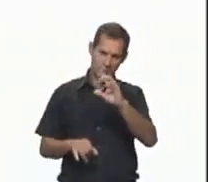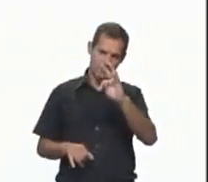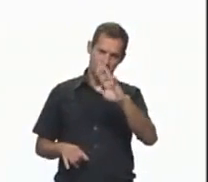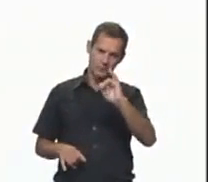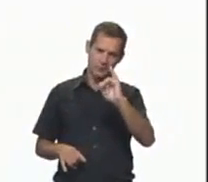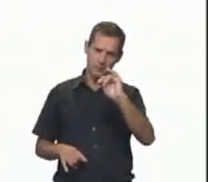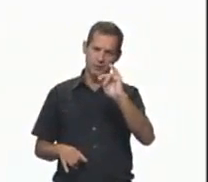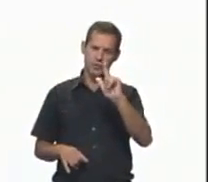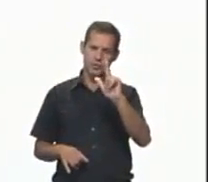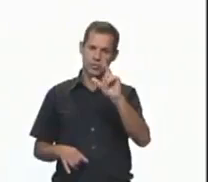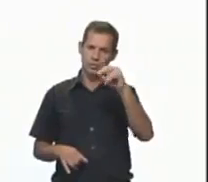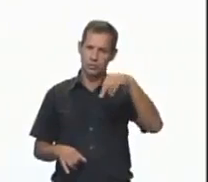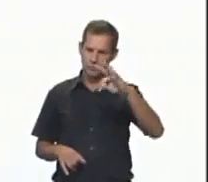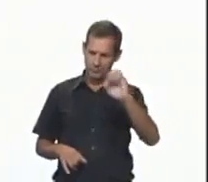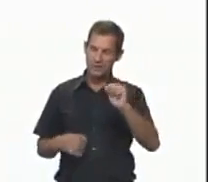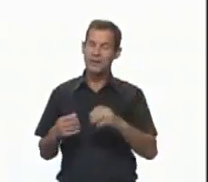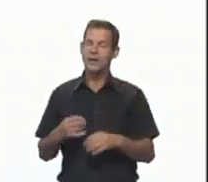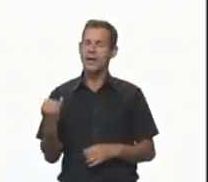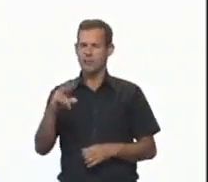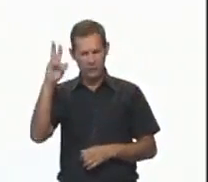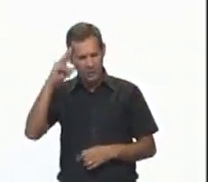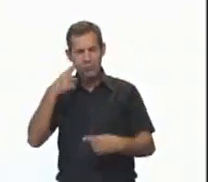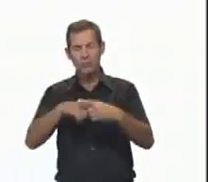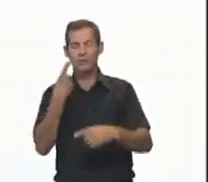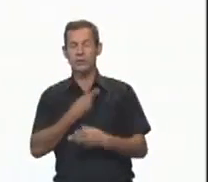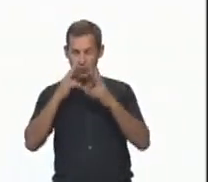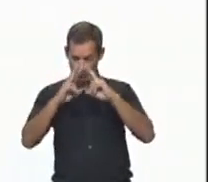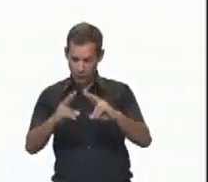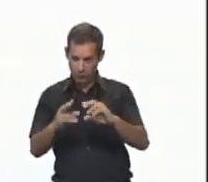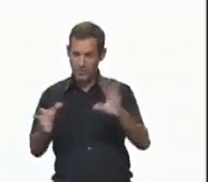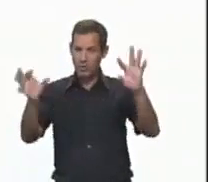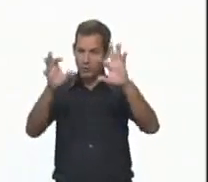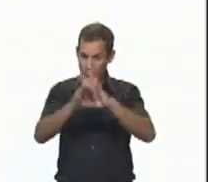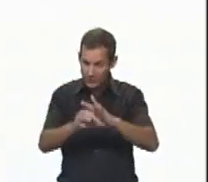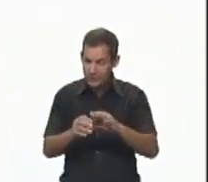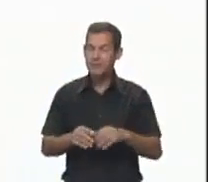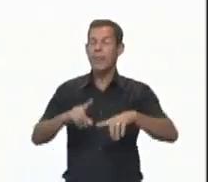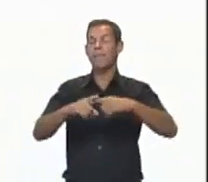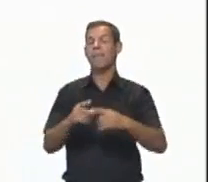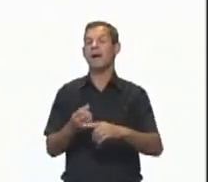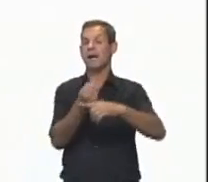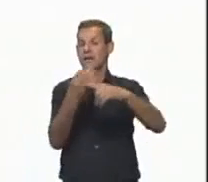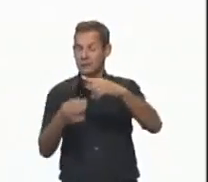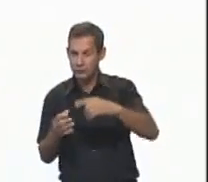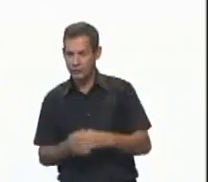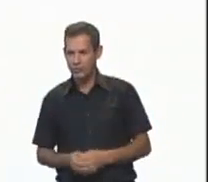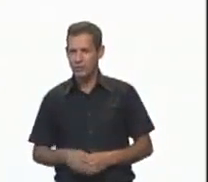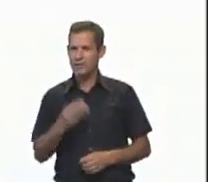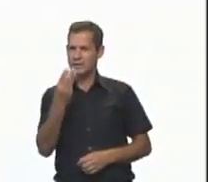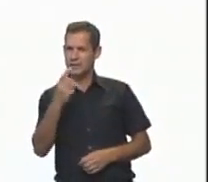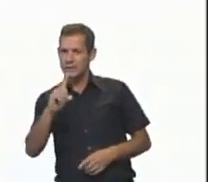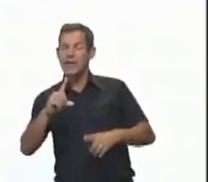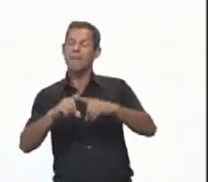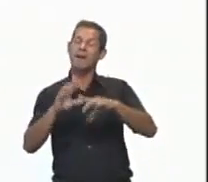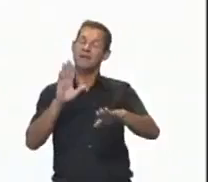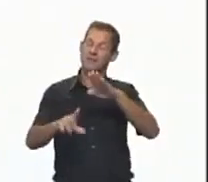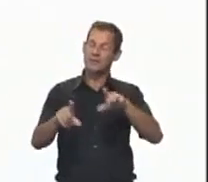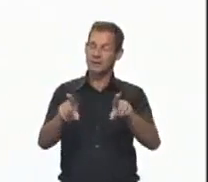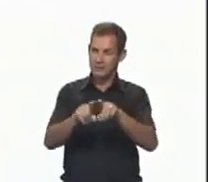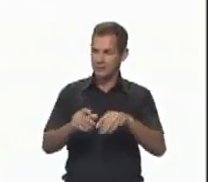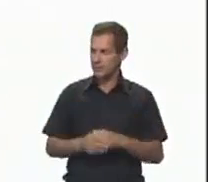é necessário que você relembre isso? Hoje nós veremos algumas integrais que são integrais de funções trigonométricas e muitas